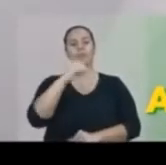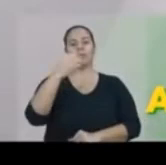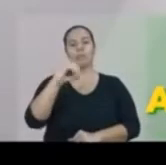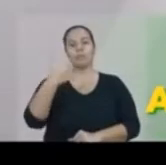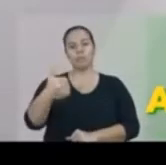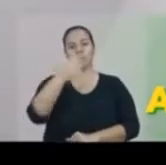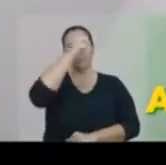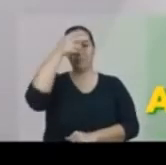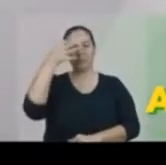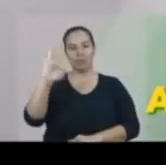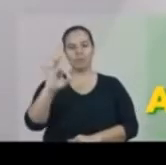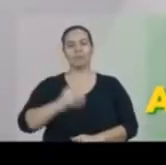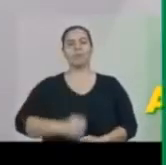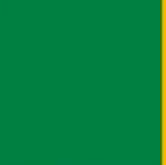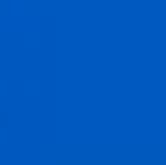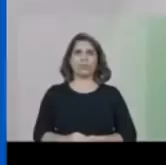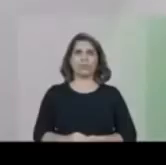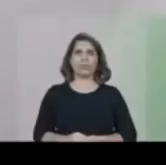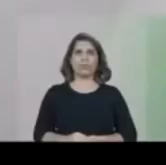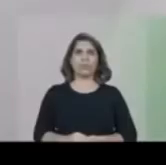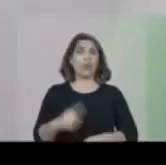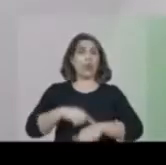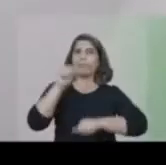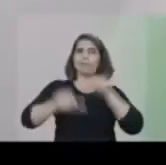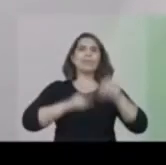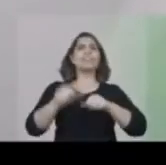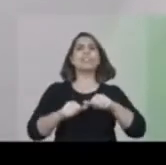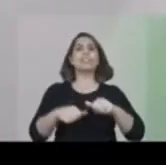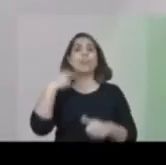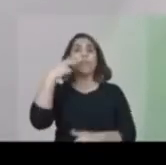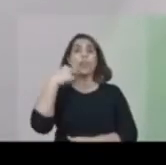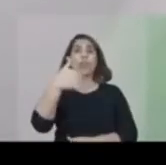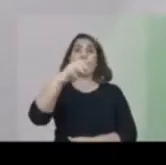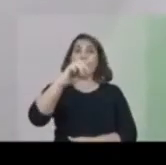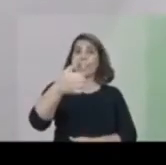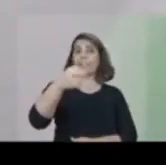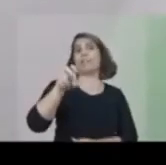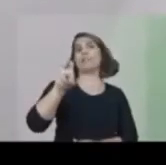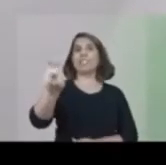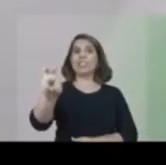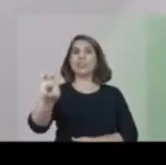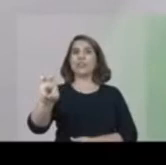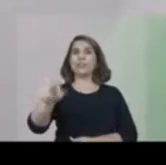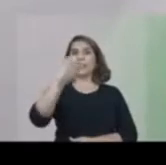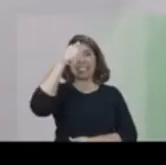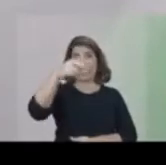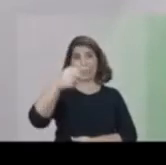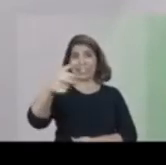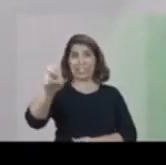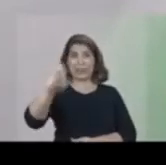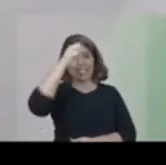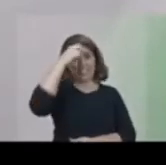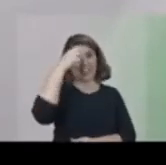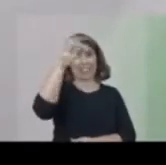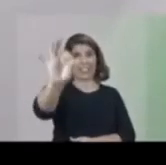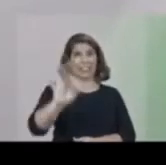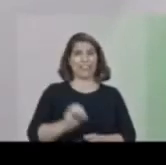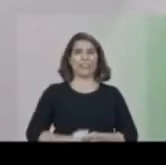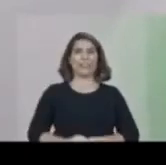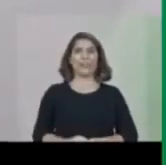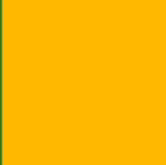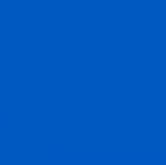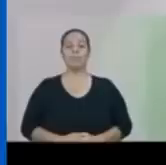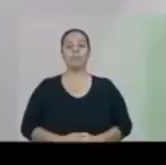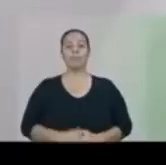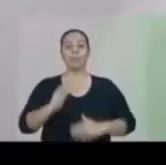vote 10101. Crivella é 10. É hora de renovar. Para vereador, DJ Tubarão, 10105. 10105, Crivella